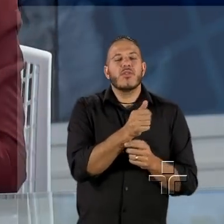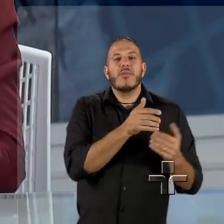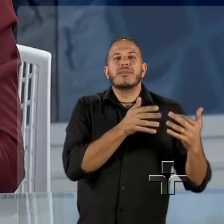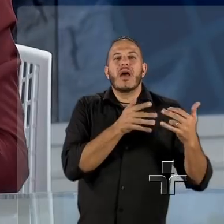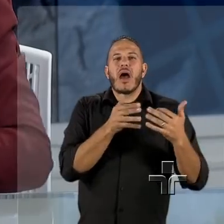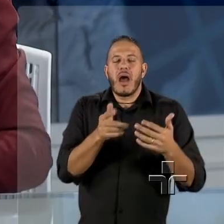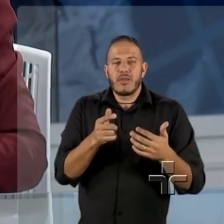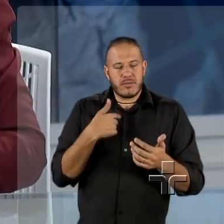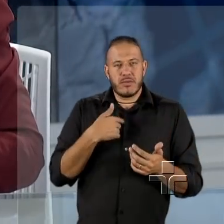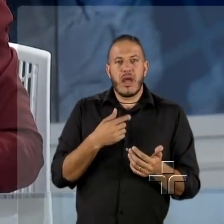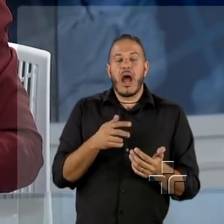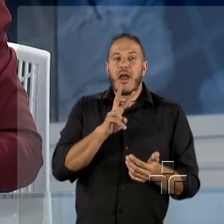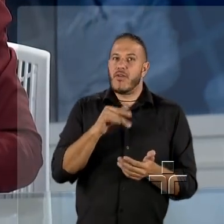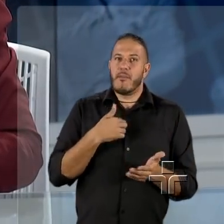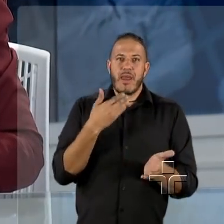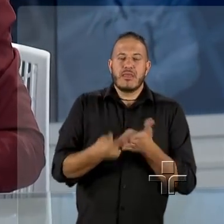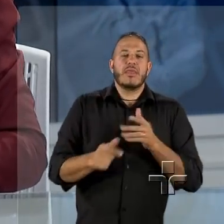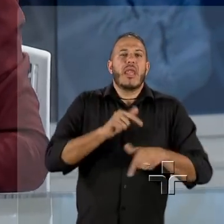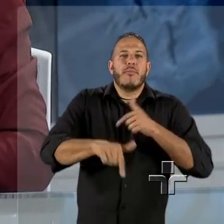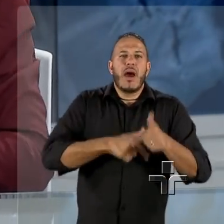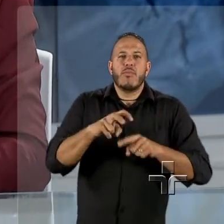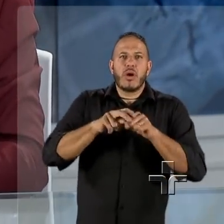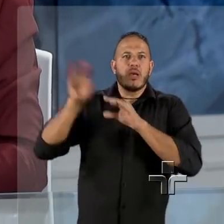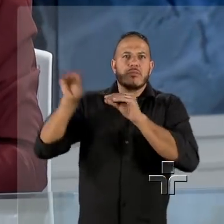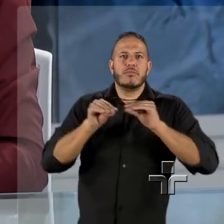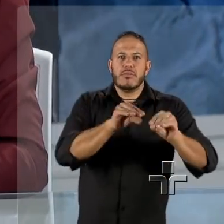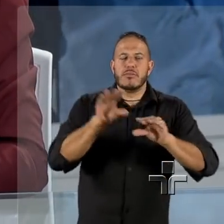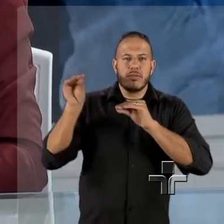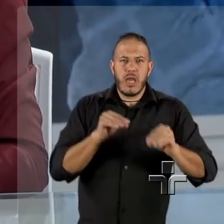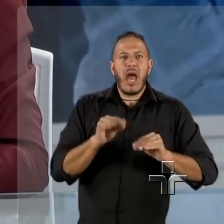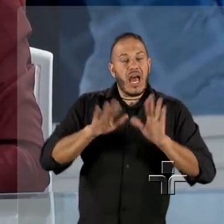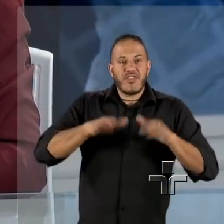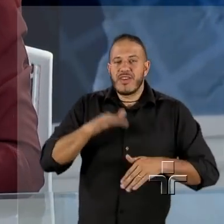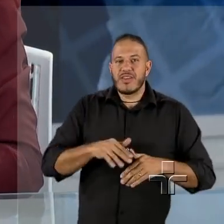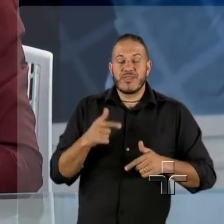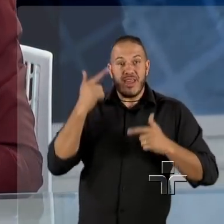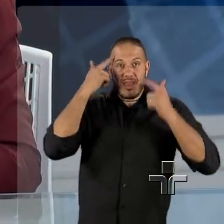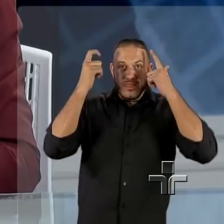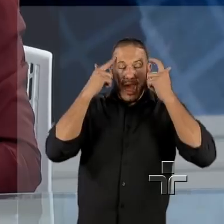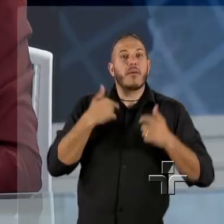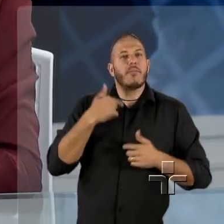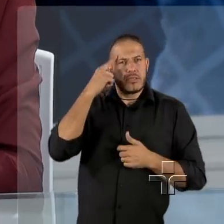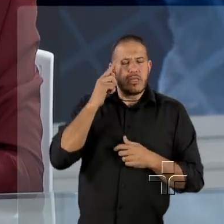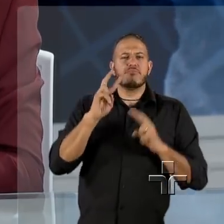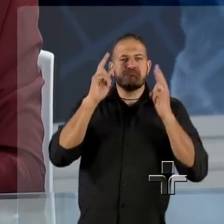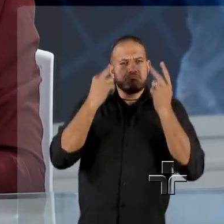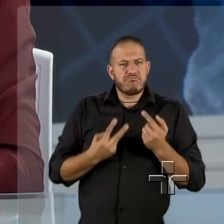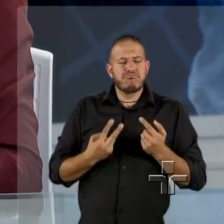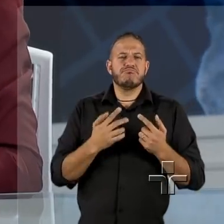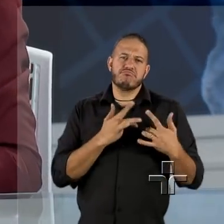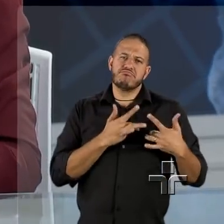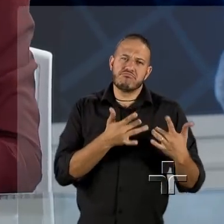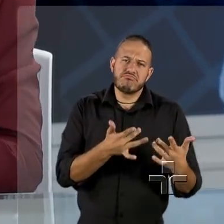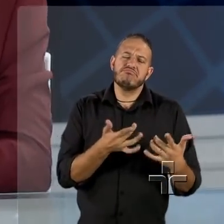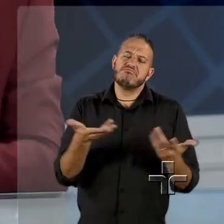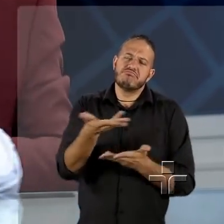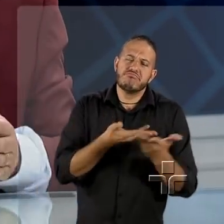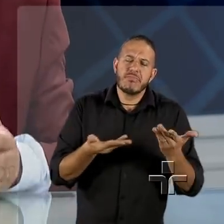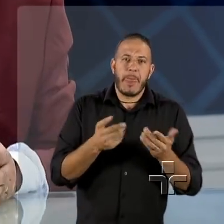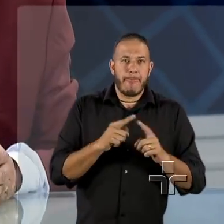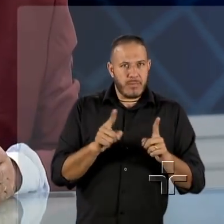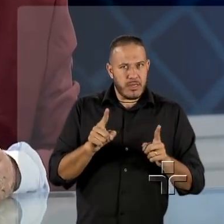Nacional aprovou uma nota contra a política de tolerância zero anti-imigração do governo de Donald Trump.